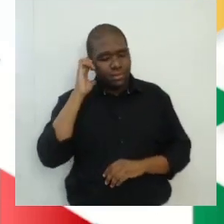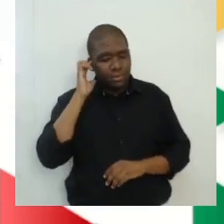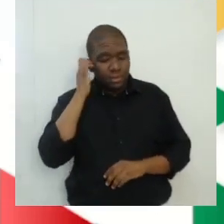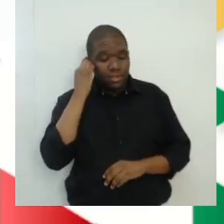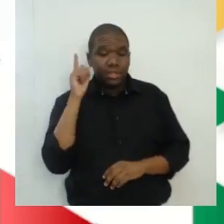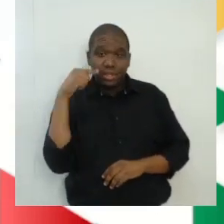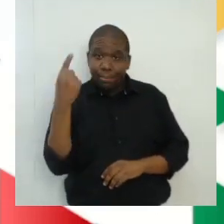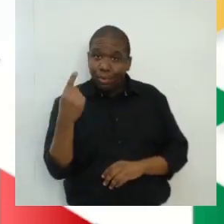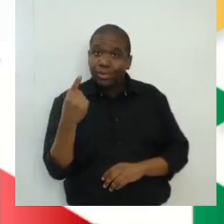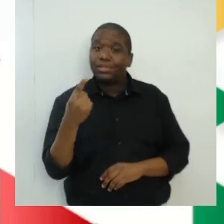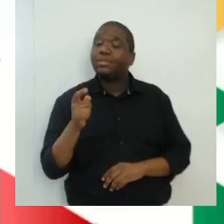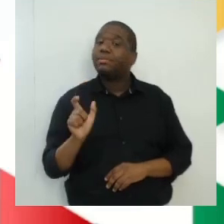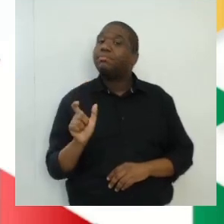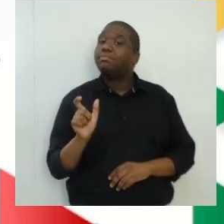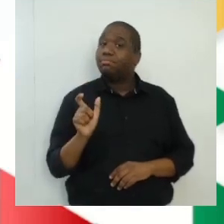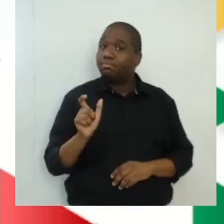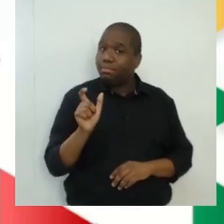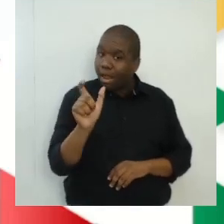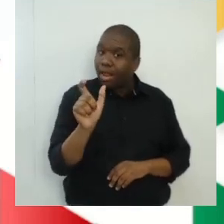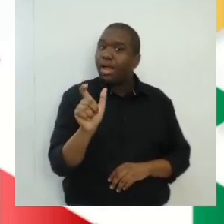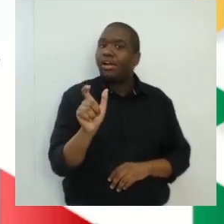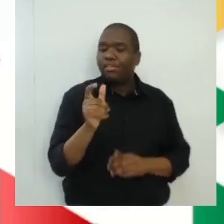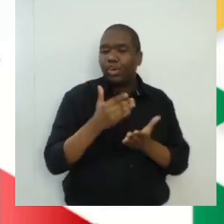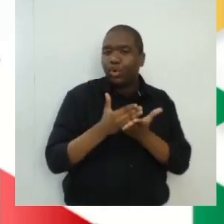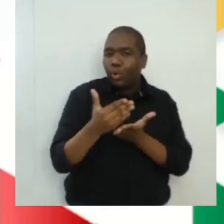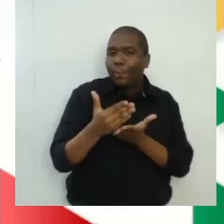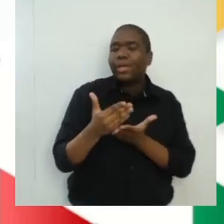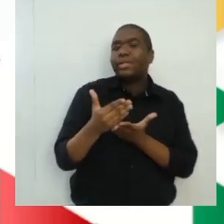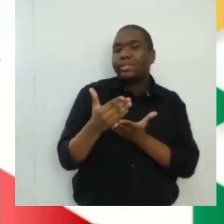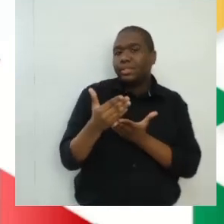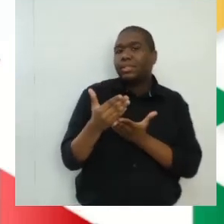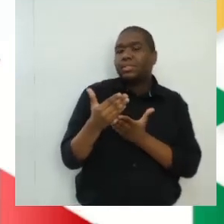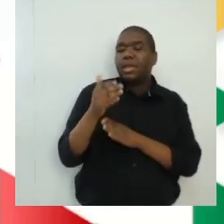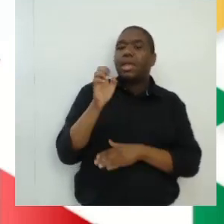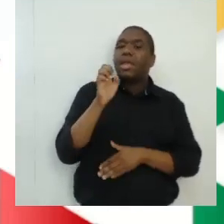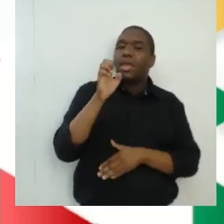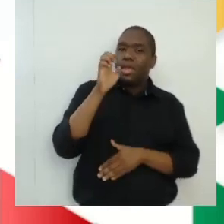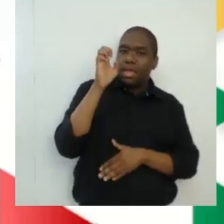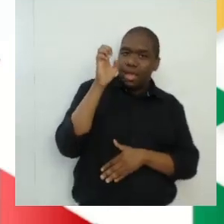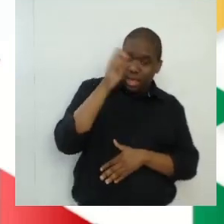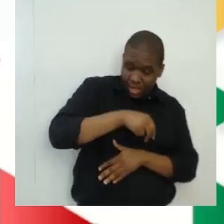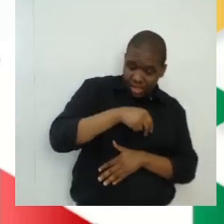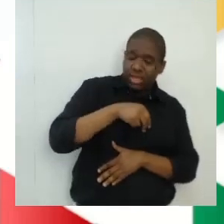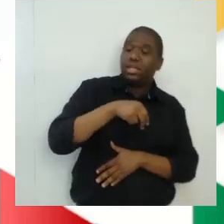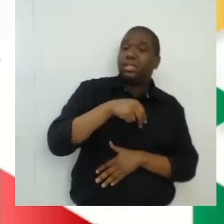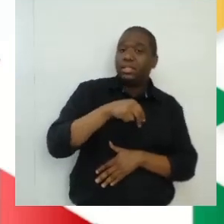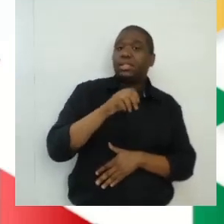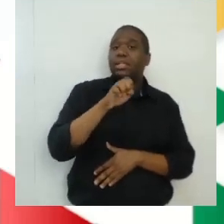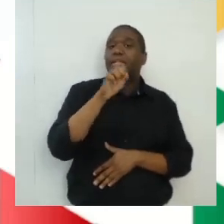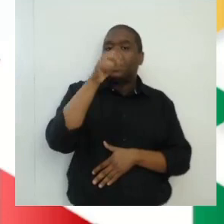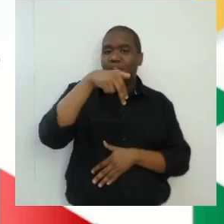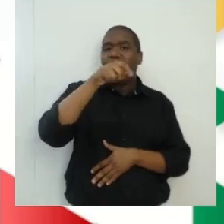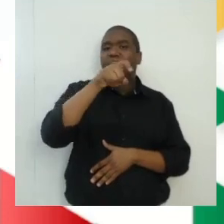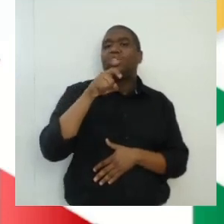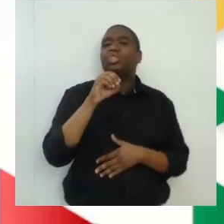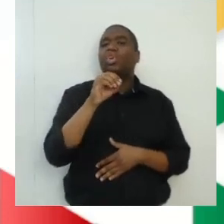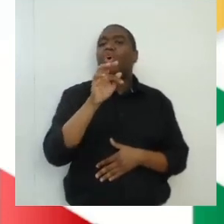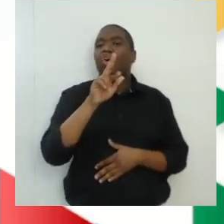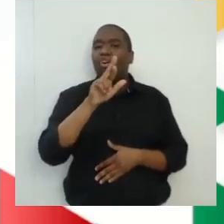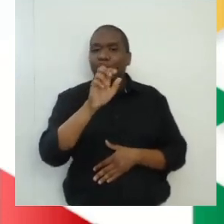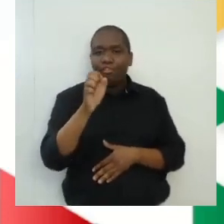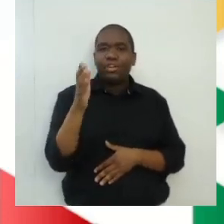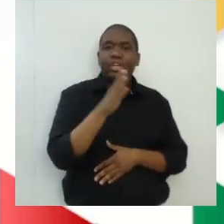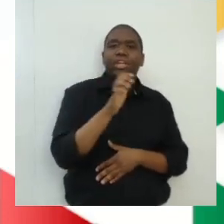dessa sílaba que inicia a palavra, o em, EN, enxofre, enxada,